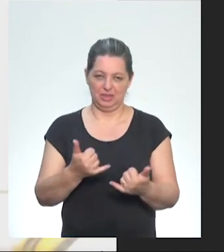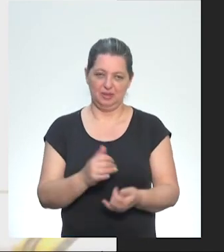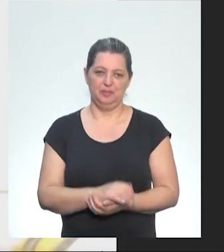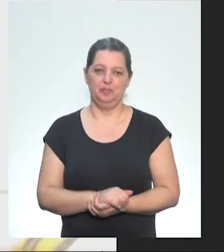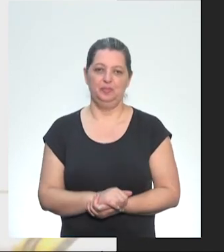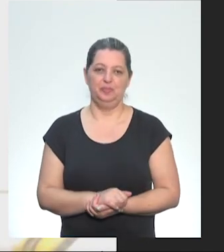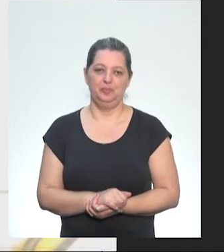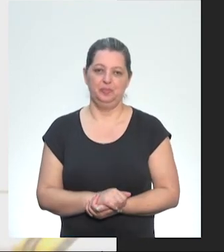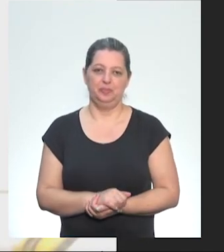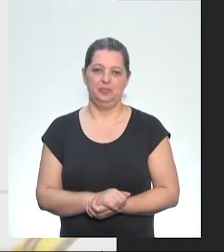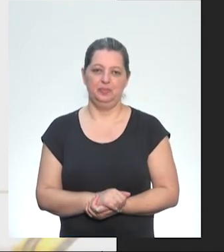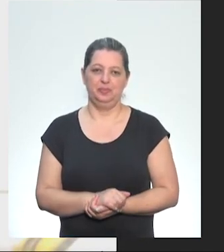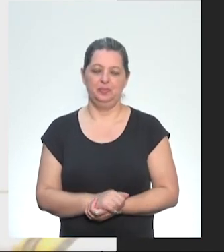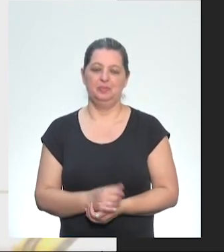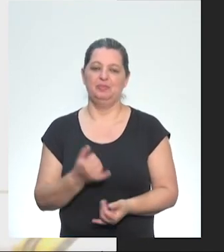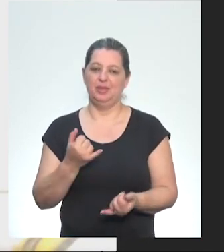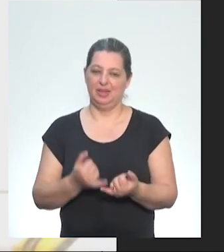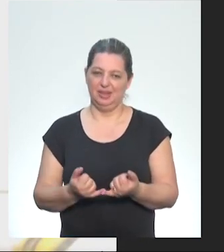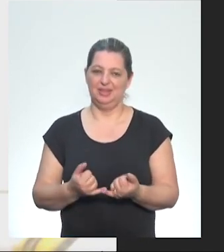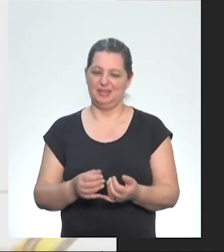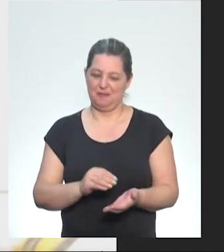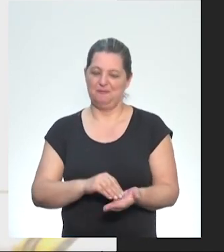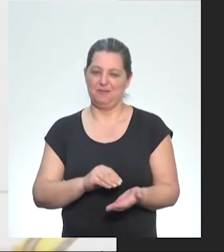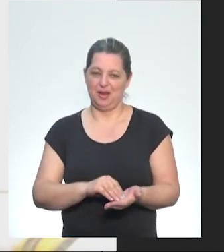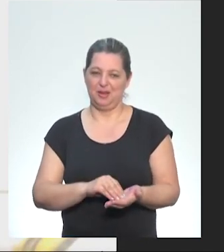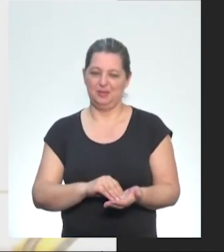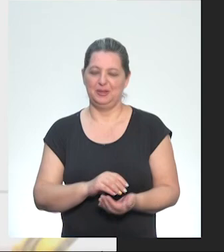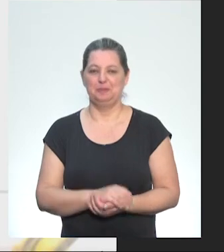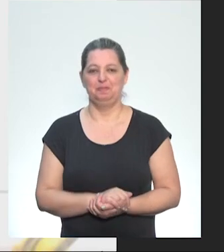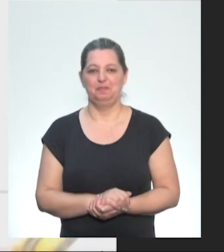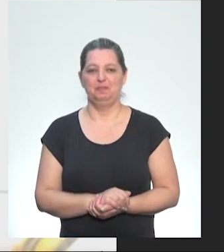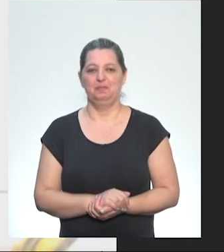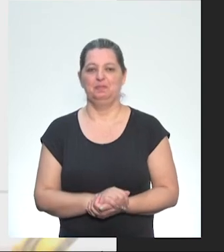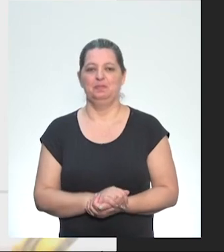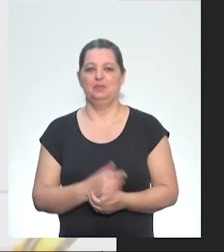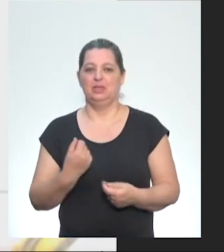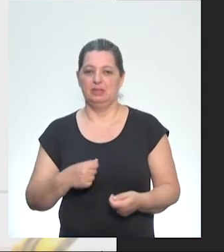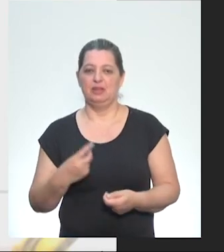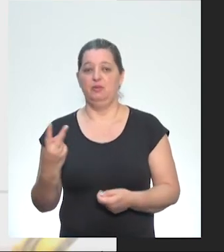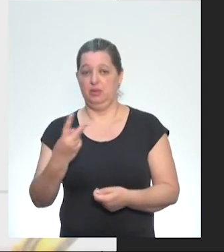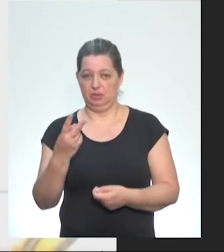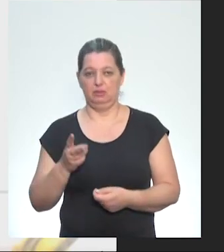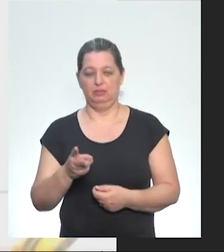ficou um gostinho de uma parte 2, queria agradecer também a professora Sheila, o pessoal